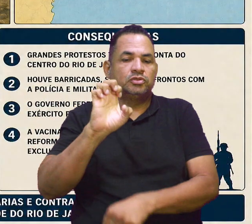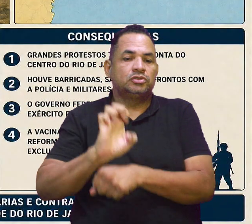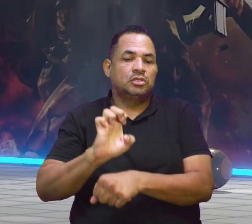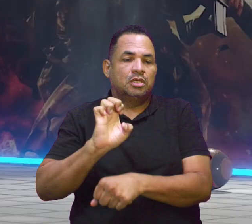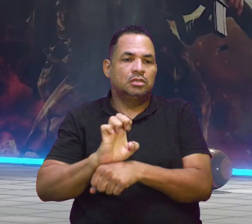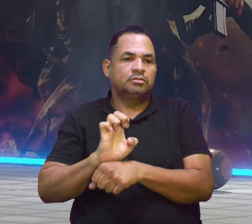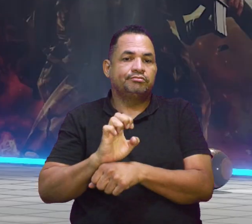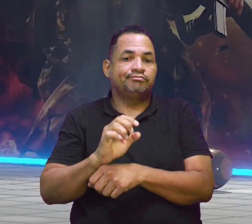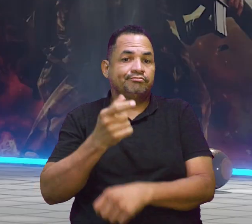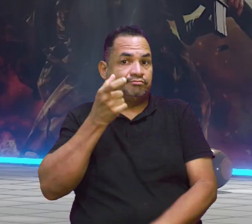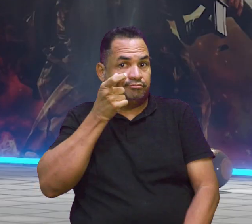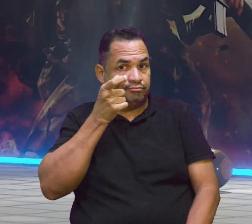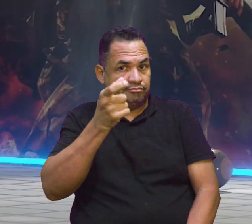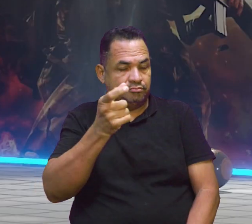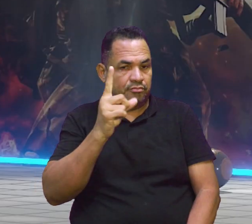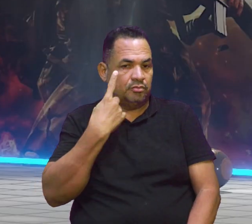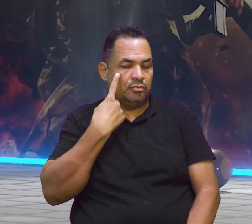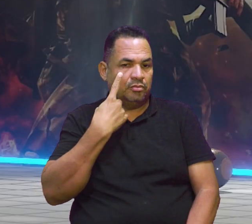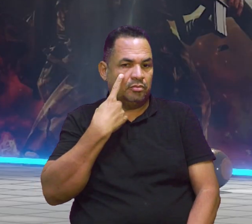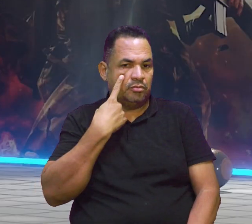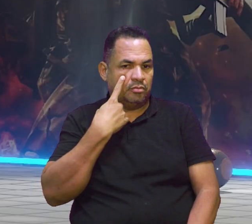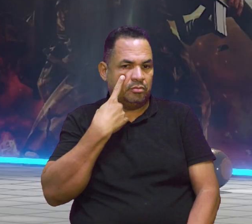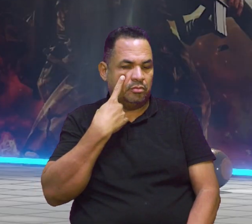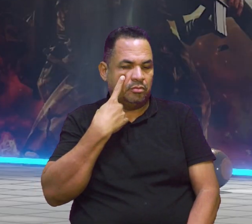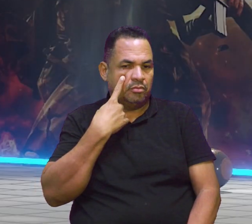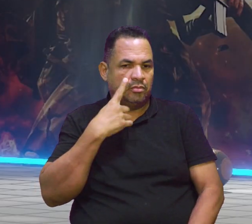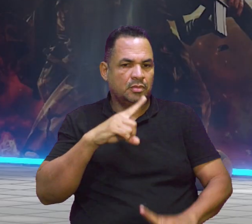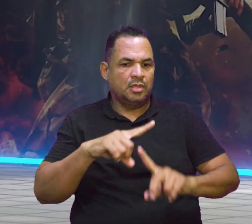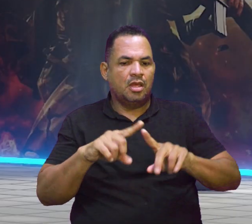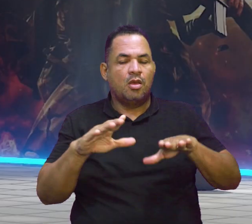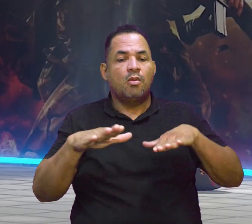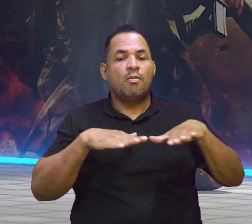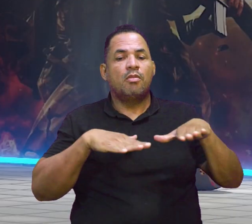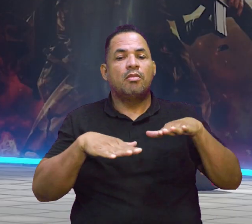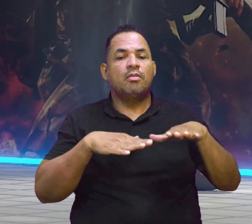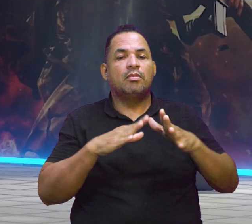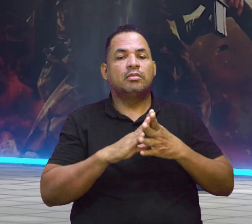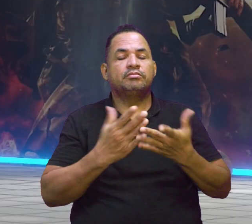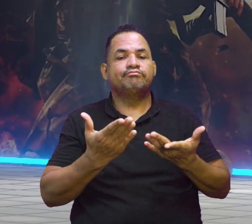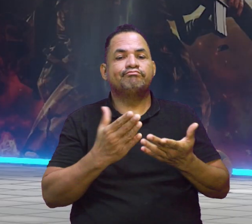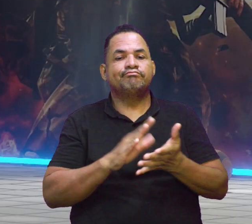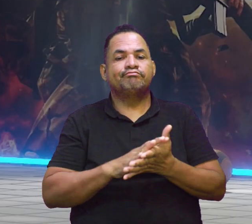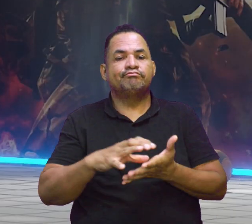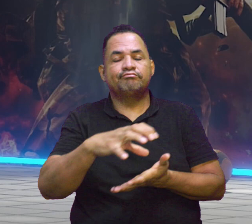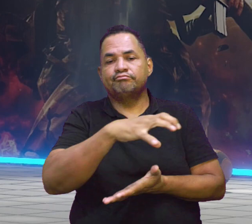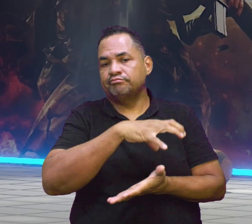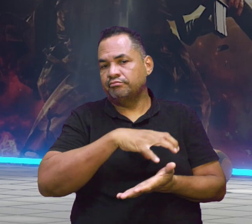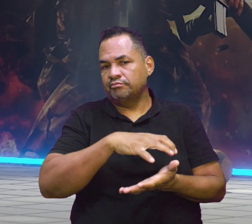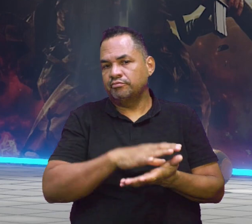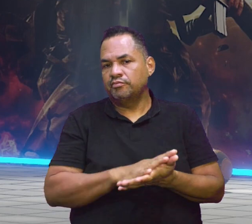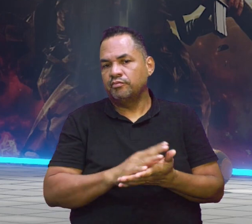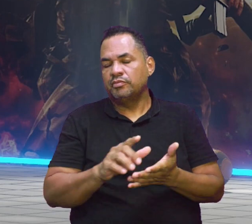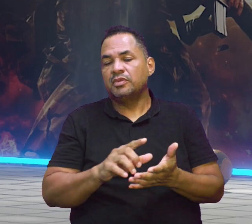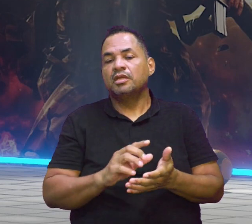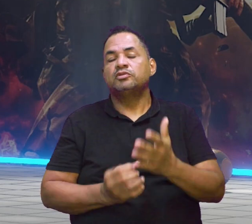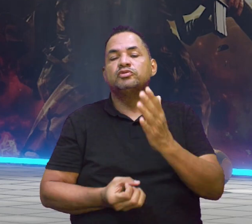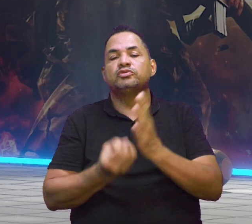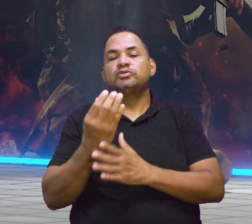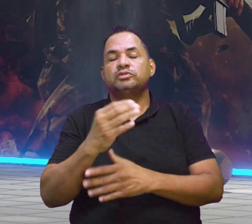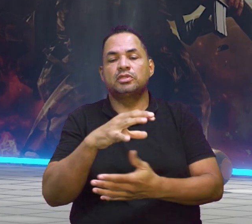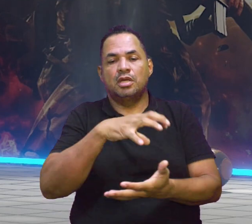atenção. Mais um movimento de contestação vai ser a revolta da vacina que vai acontecer